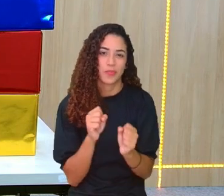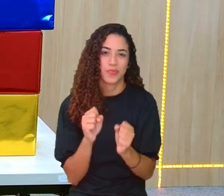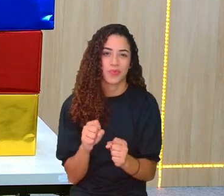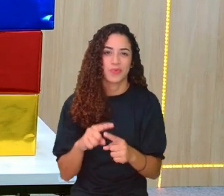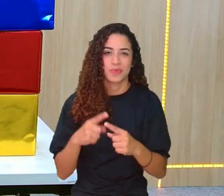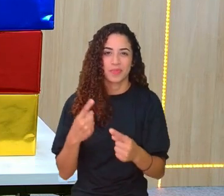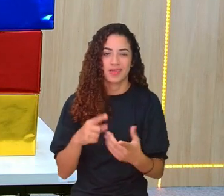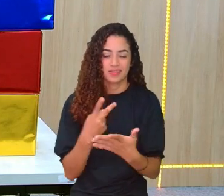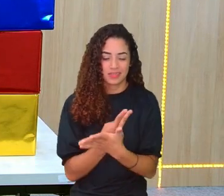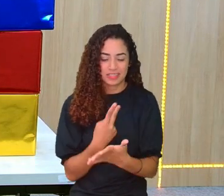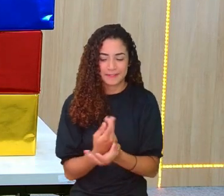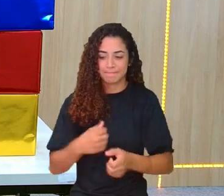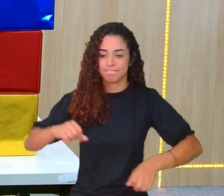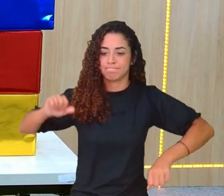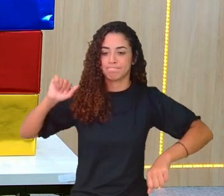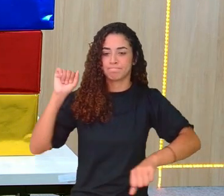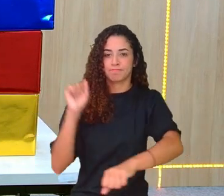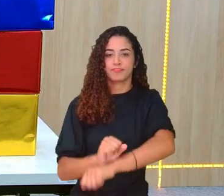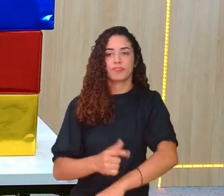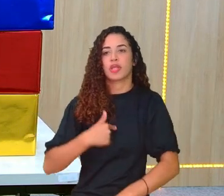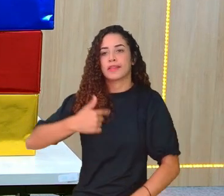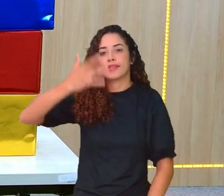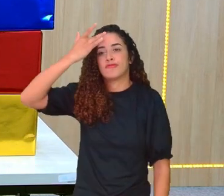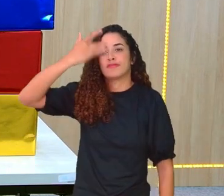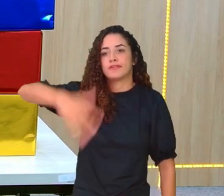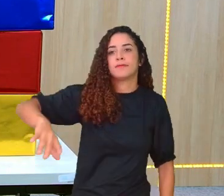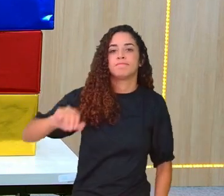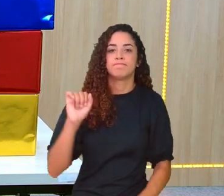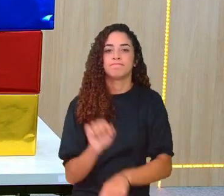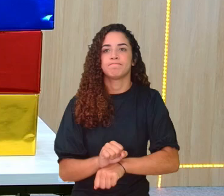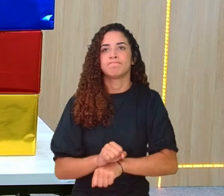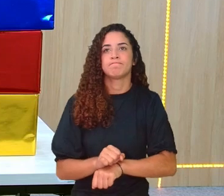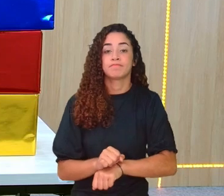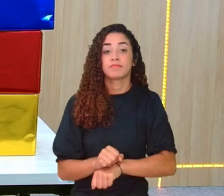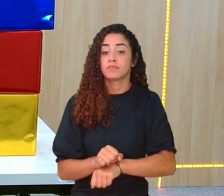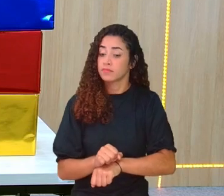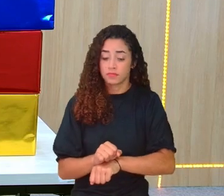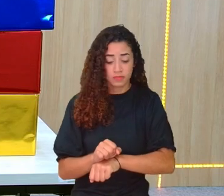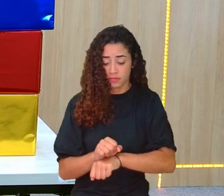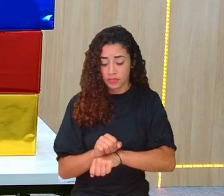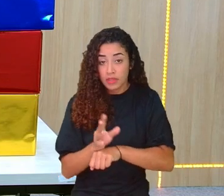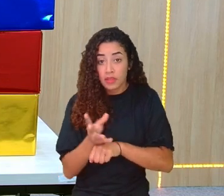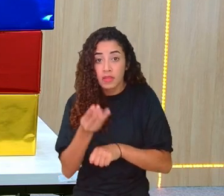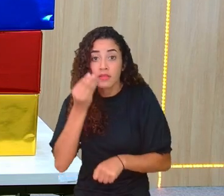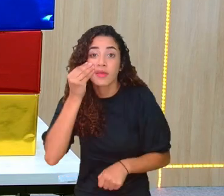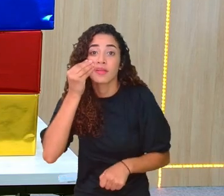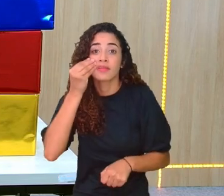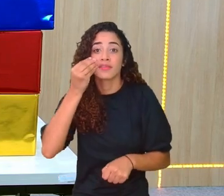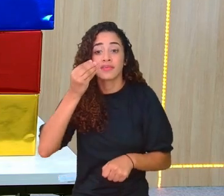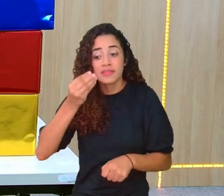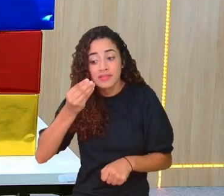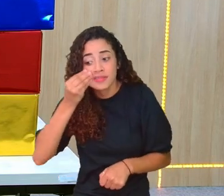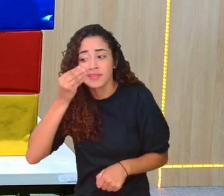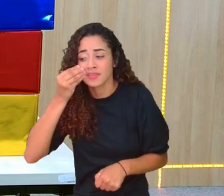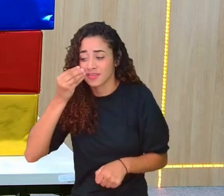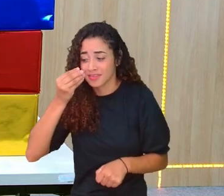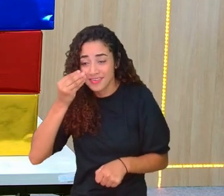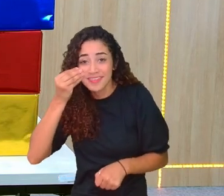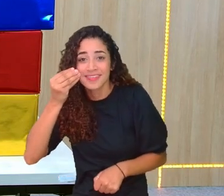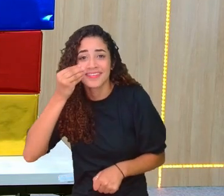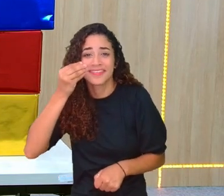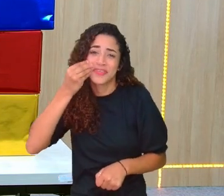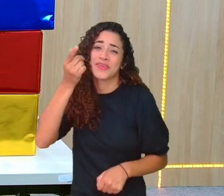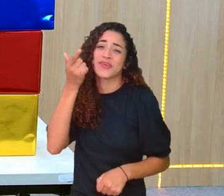frente do erro e dizer assim, ah, eu não sei. Claro que sabe, tem que tentar. Tenta de novo, que aí você vai